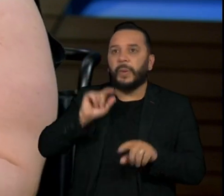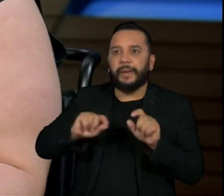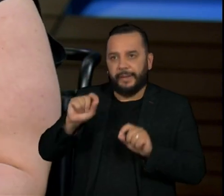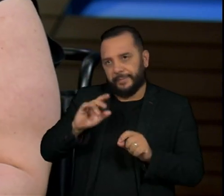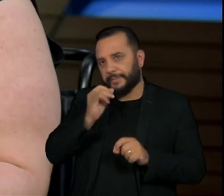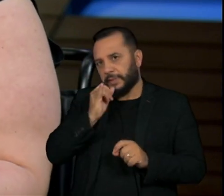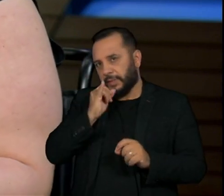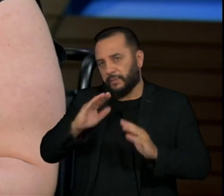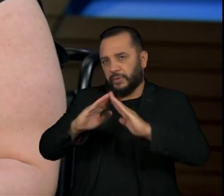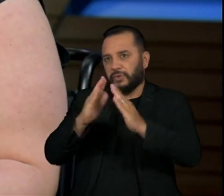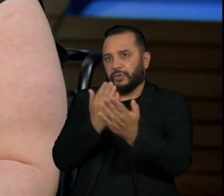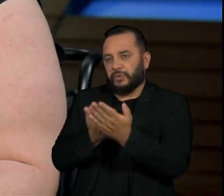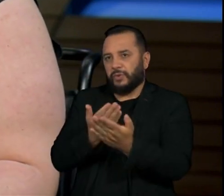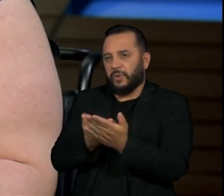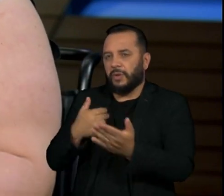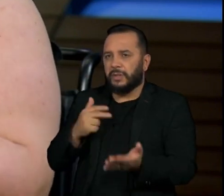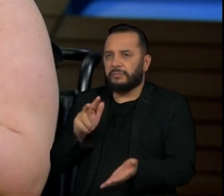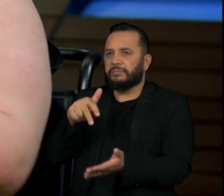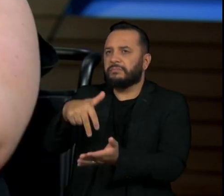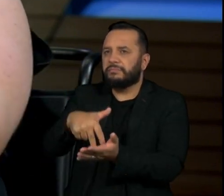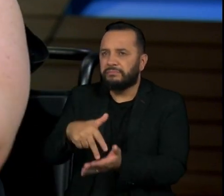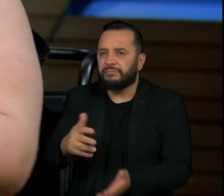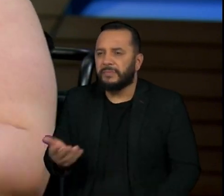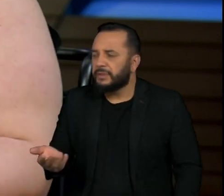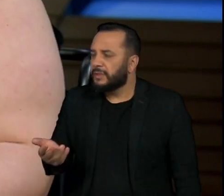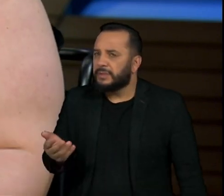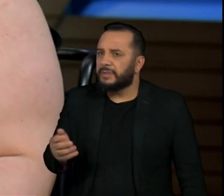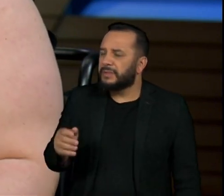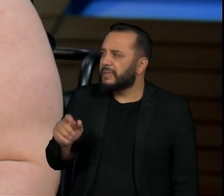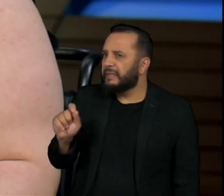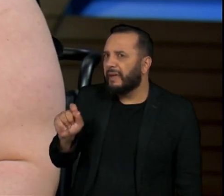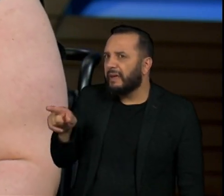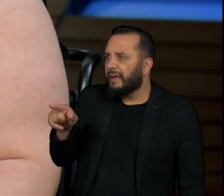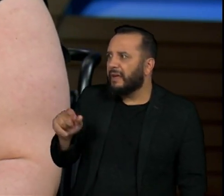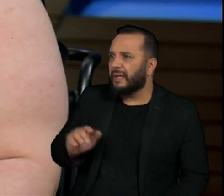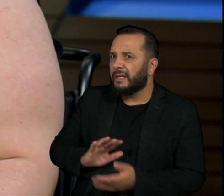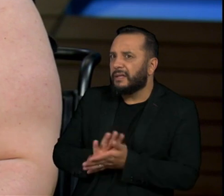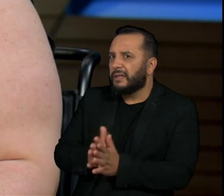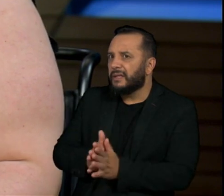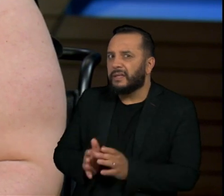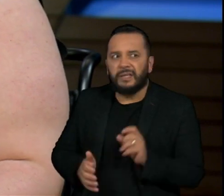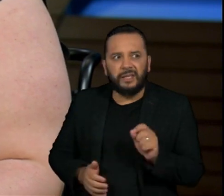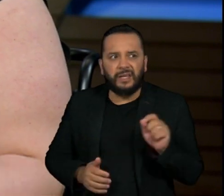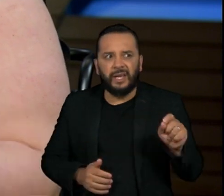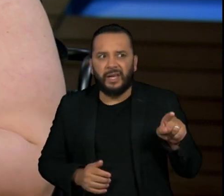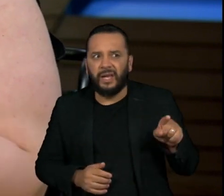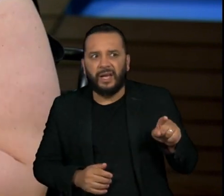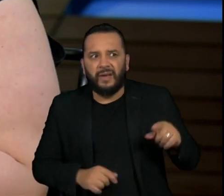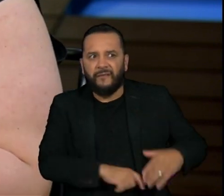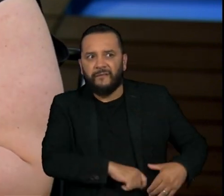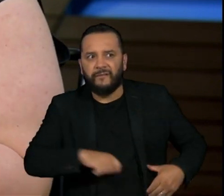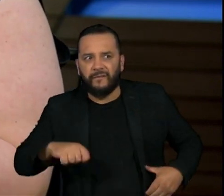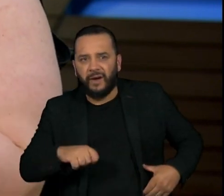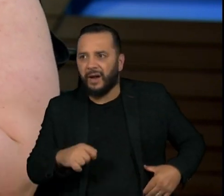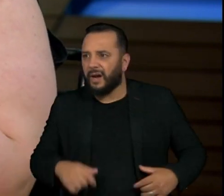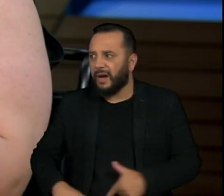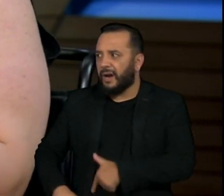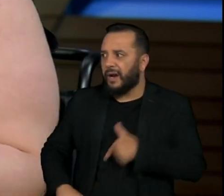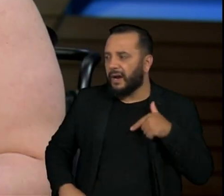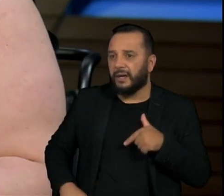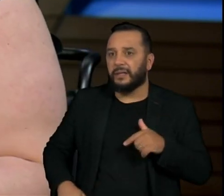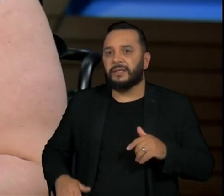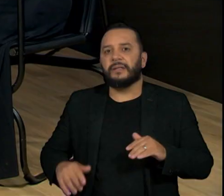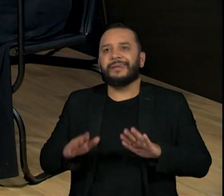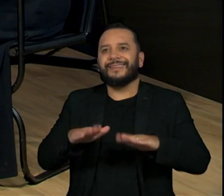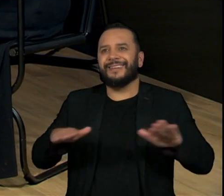nas escolas e ficar quem que pode ser, quem será que é o possível agressor? E isso gera um estado de